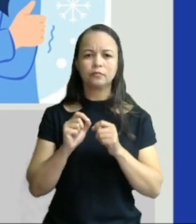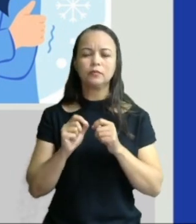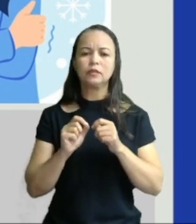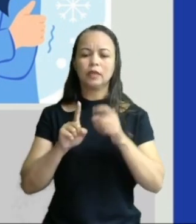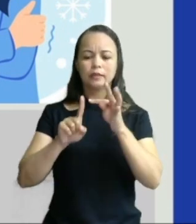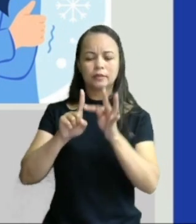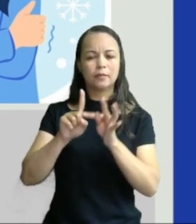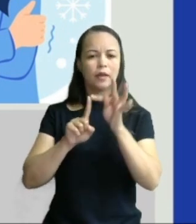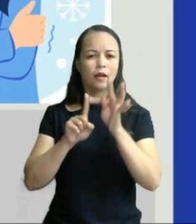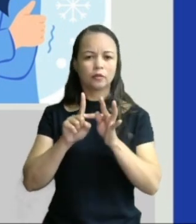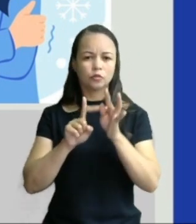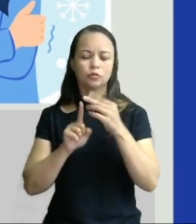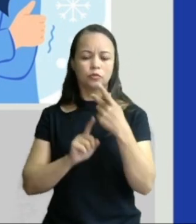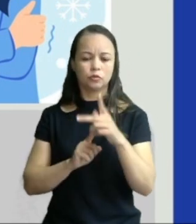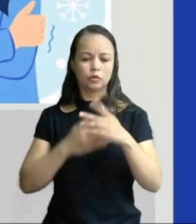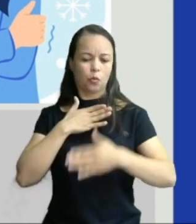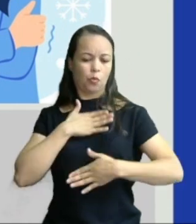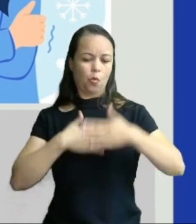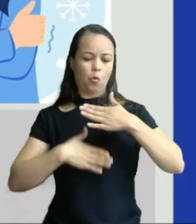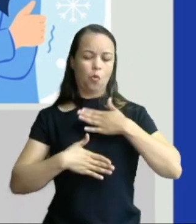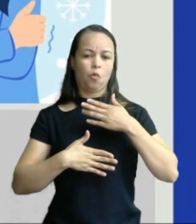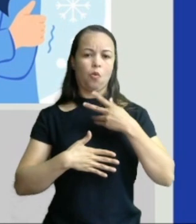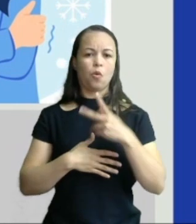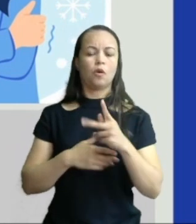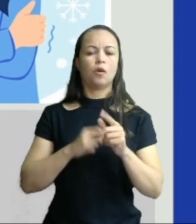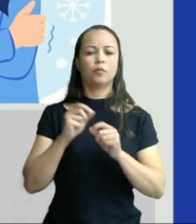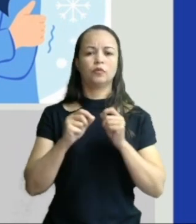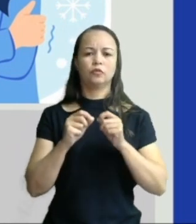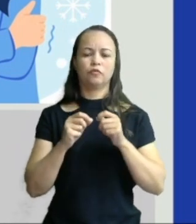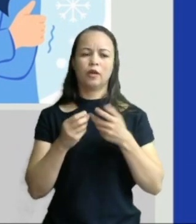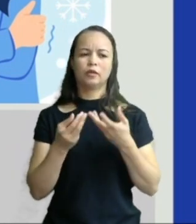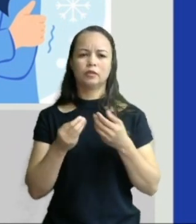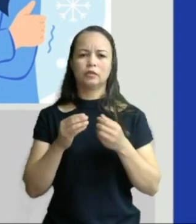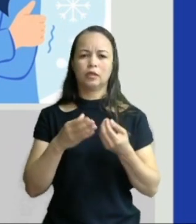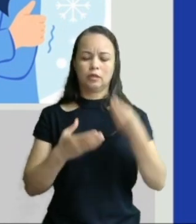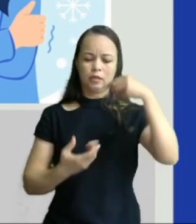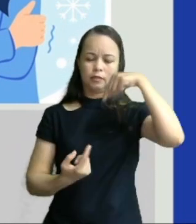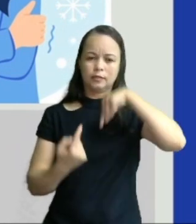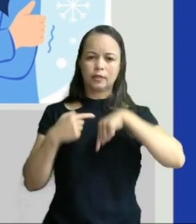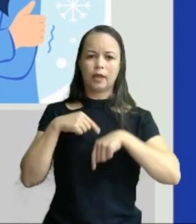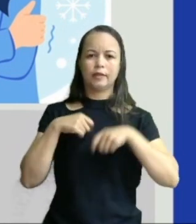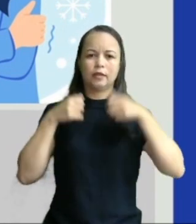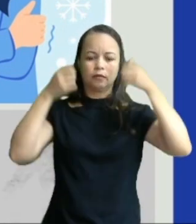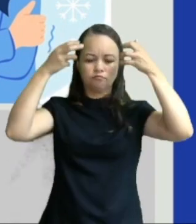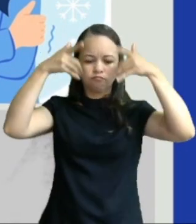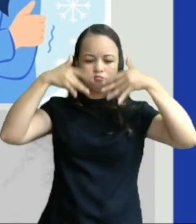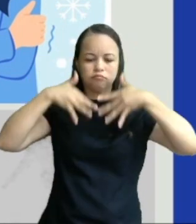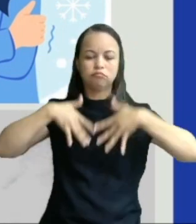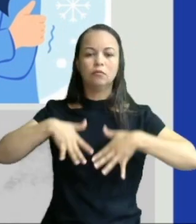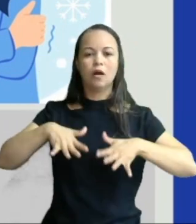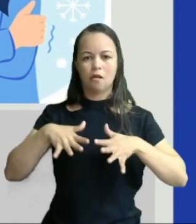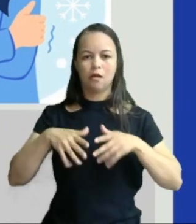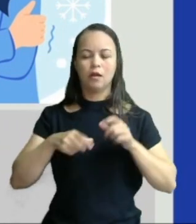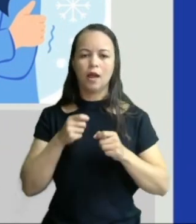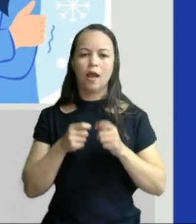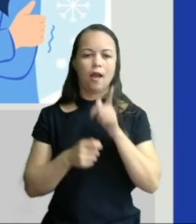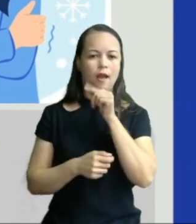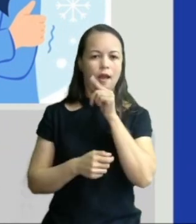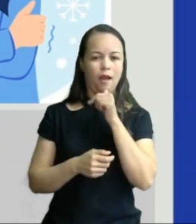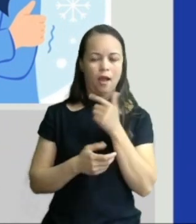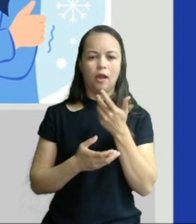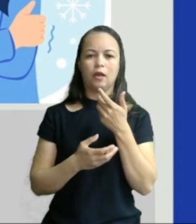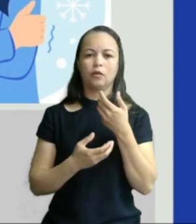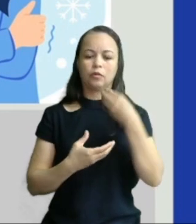temperatura de seus corpos não varie muito durante a entrada e saída de calor. A água apresenta alto